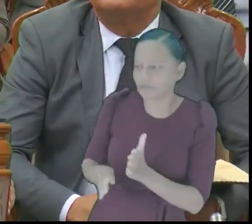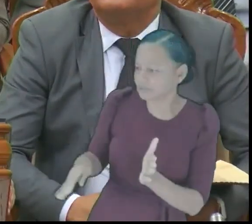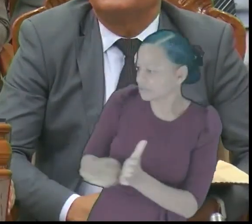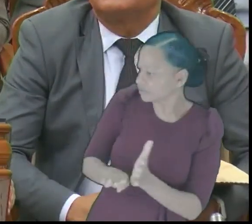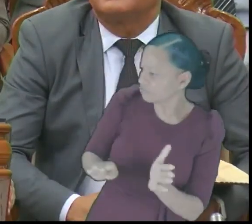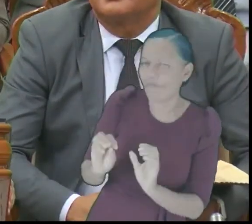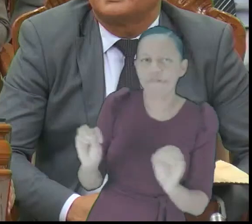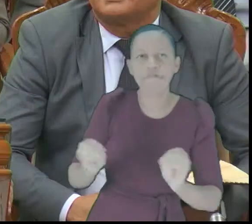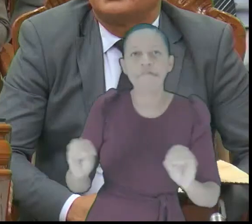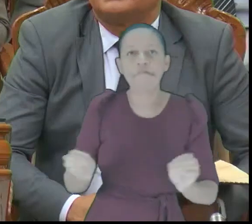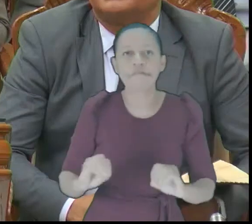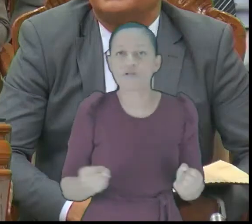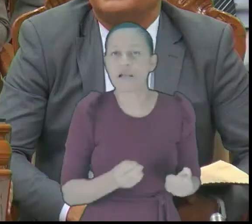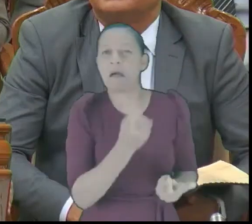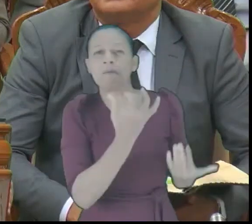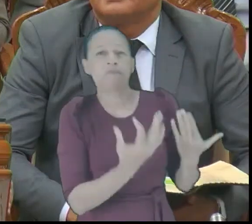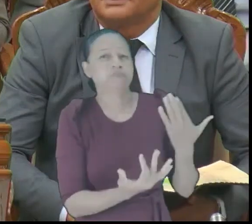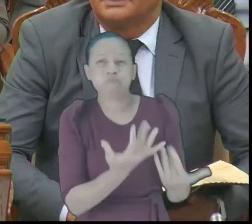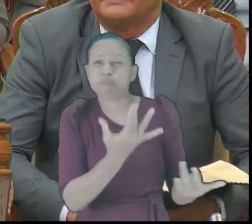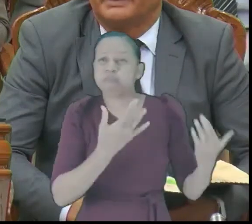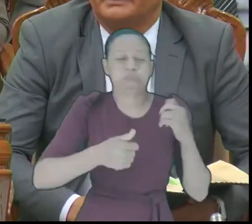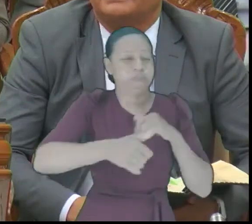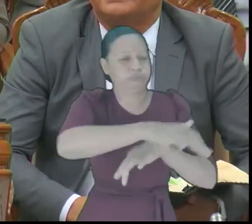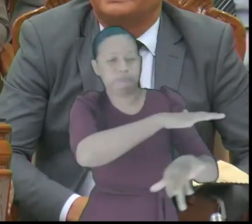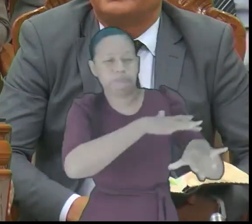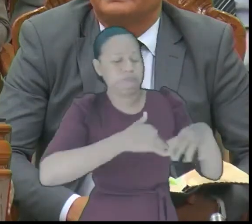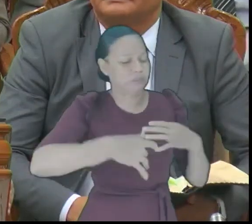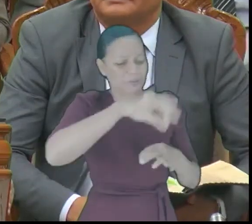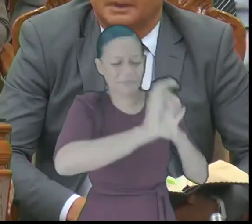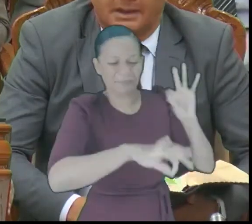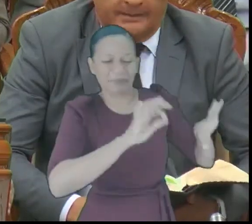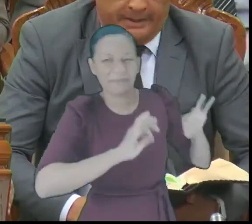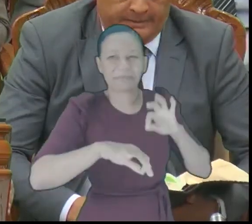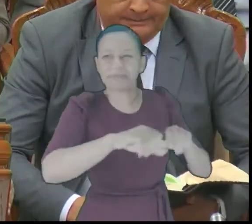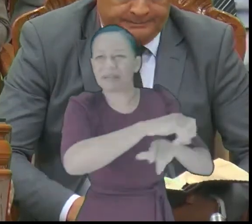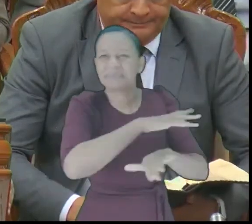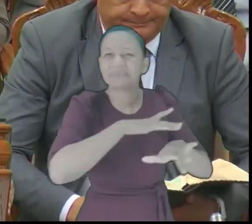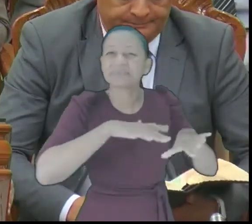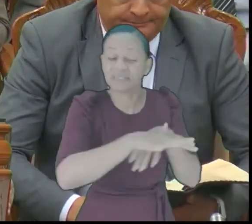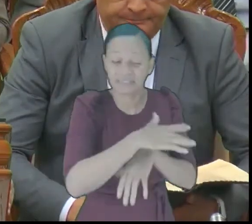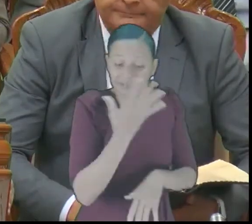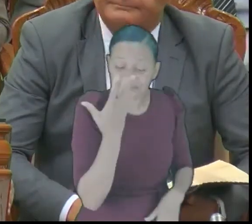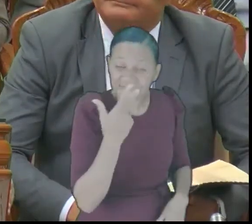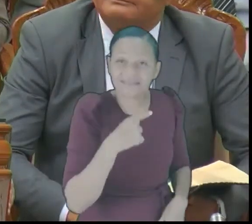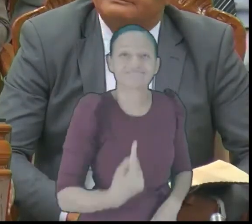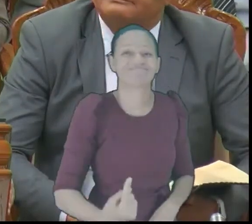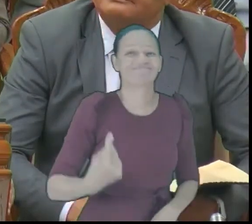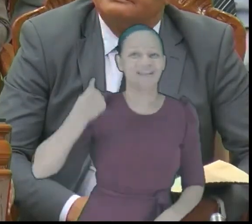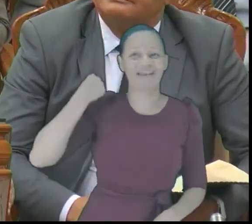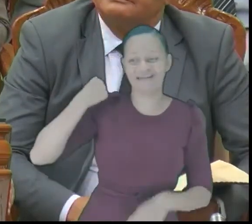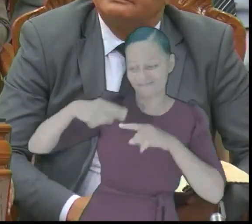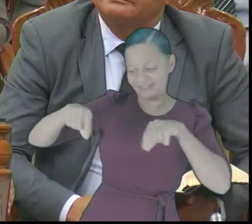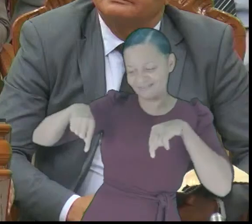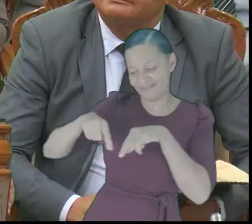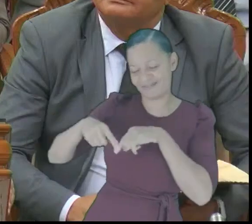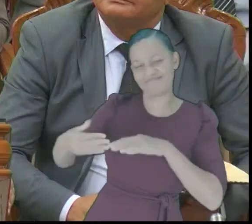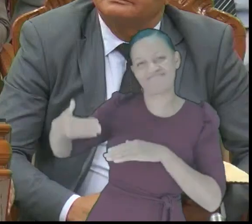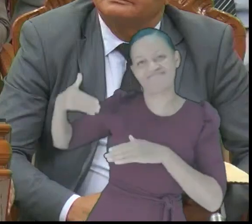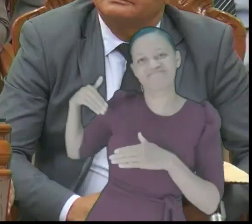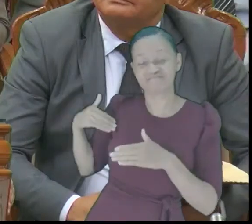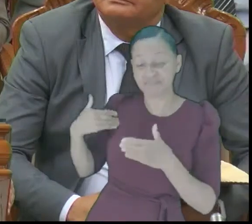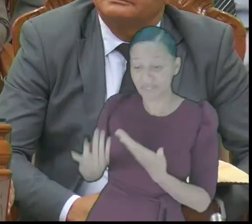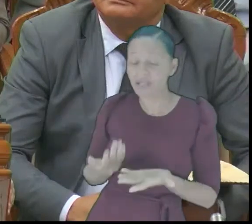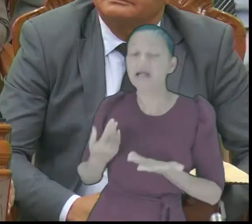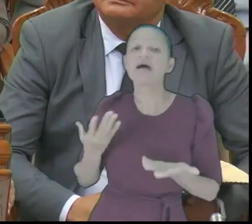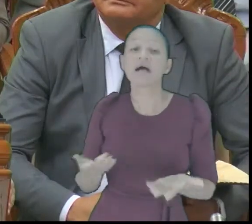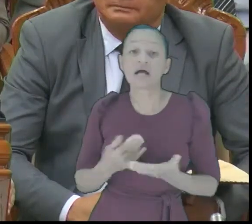chegado? O que? O fogo estava pegando e o Senhor batizando com o Espírito Santo as crianças lá atrás. Então, irmãos, essa